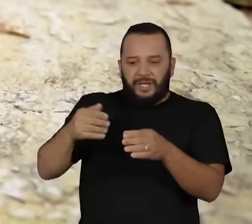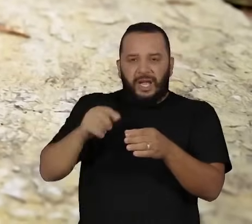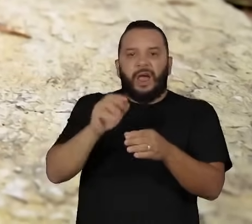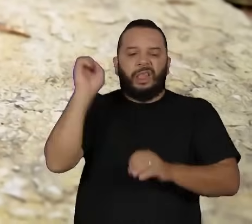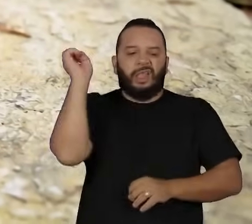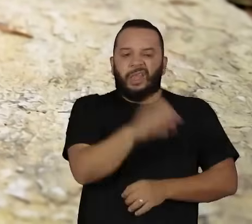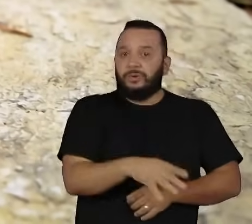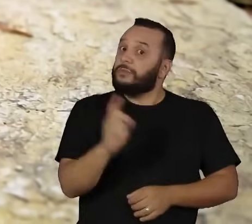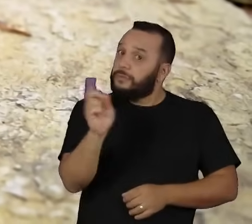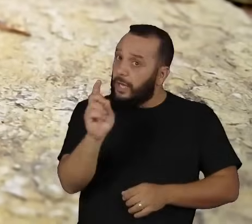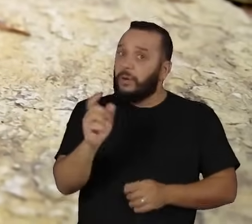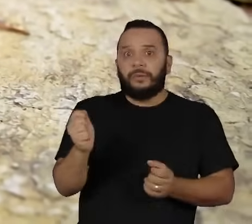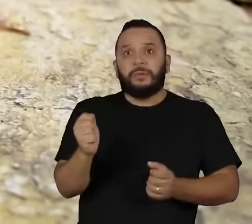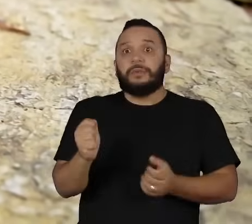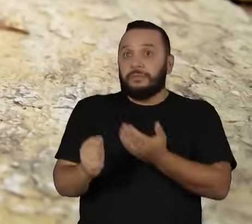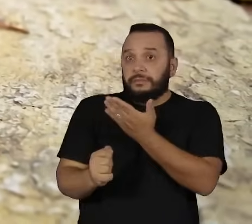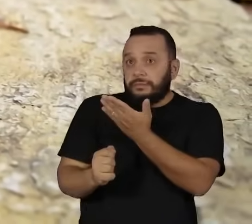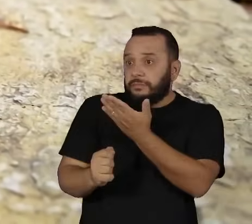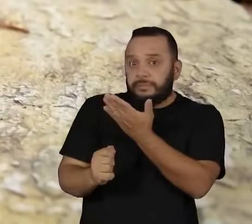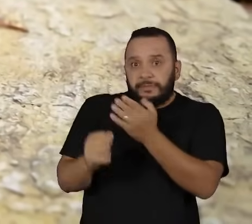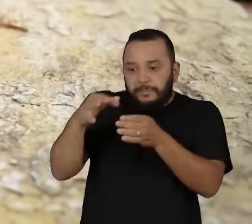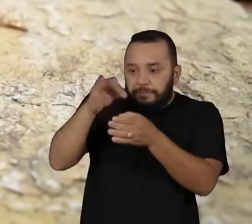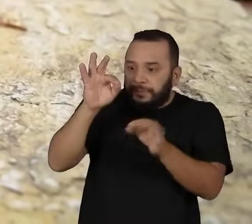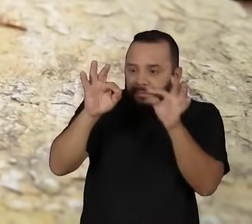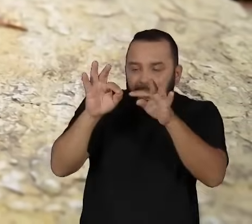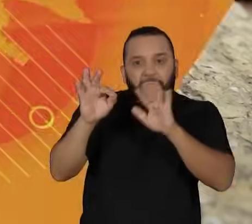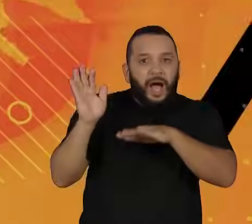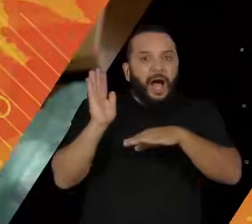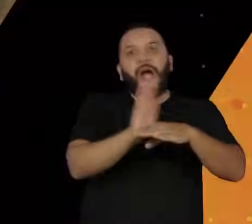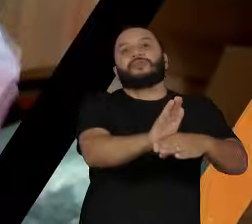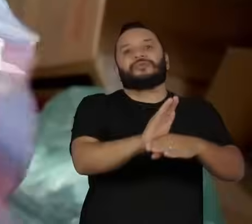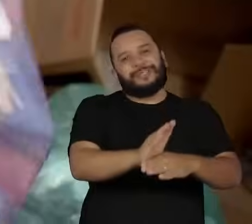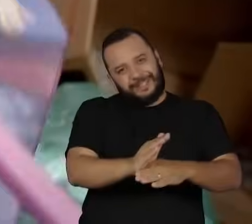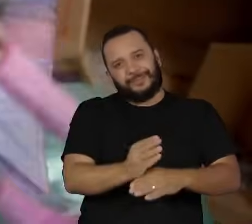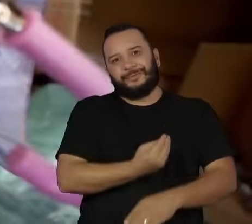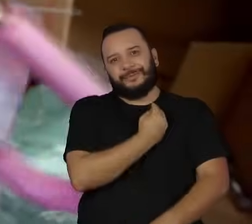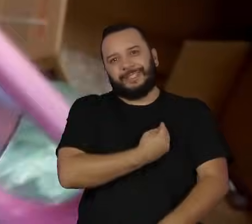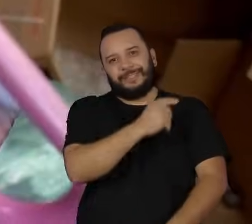lacre fora. A pessoa que doar um lacre já está ajudando vidas.